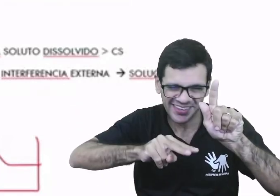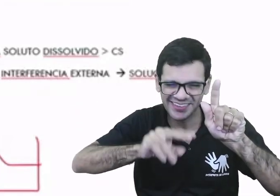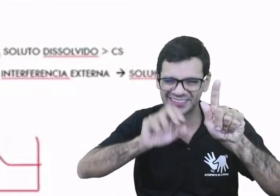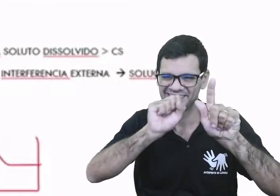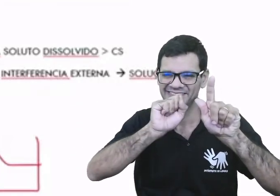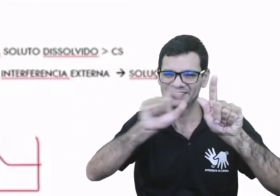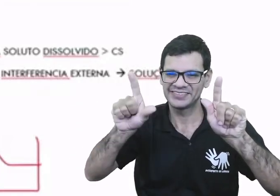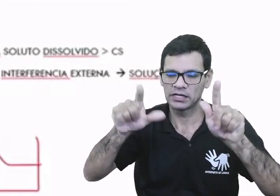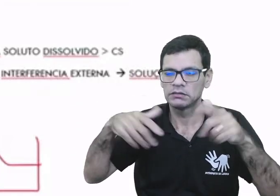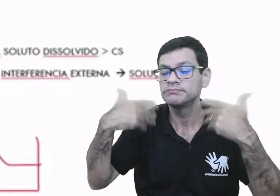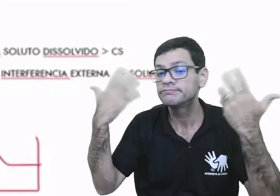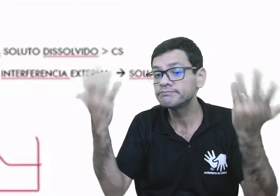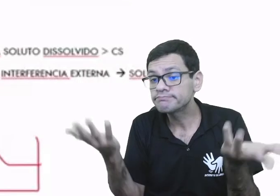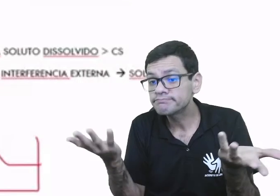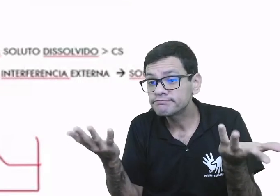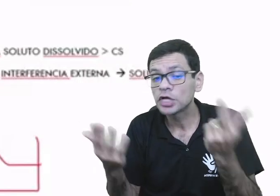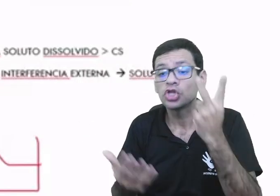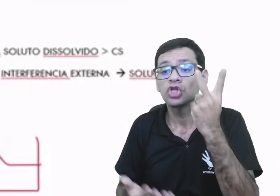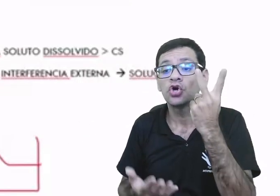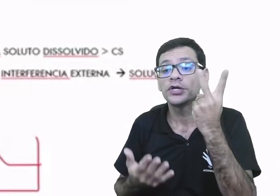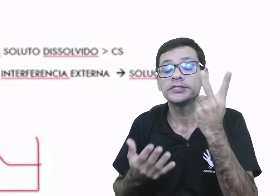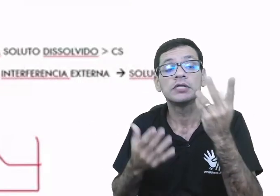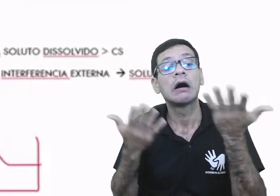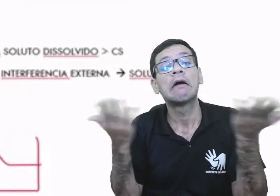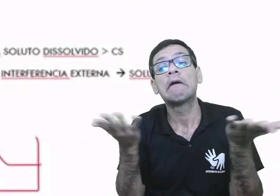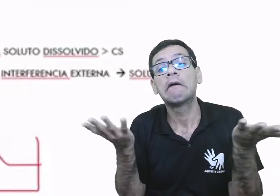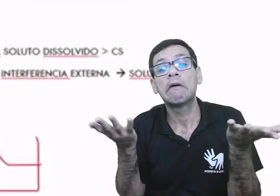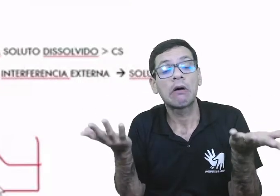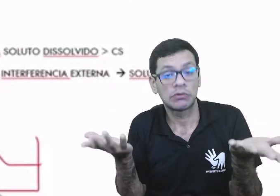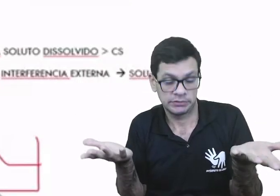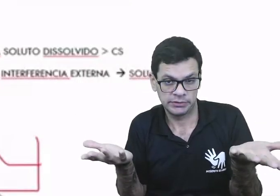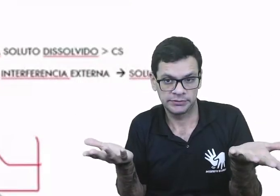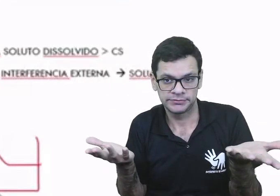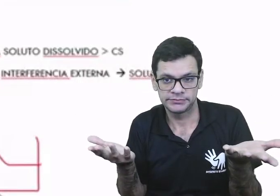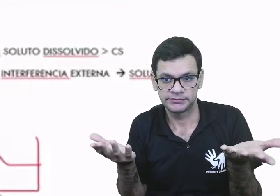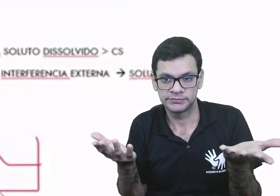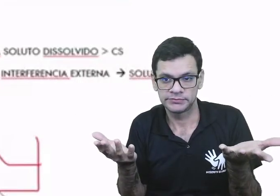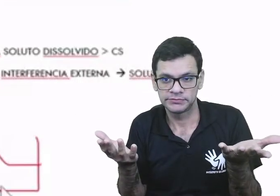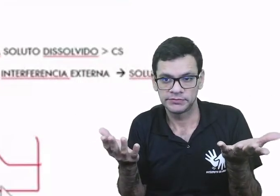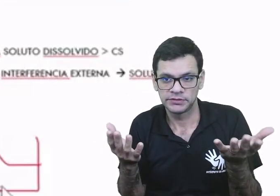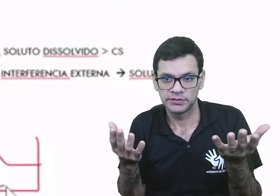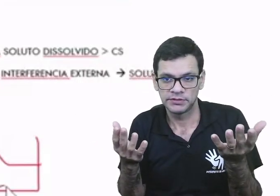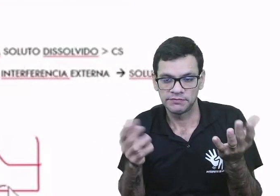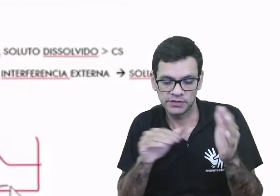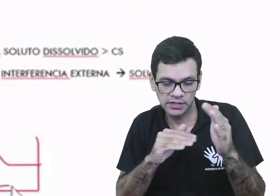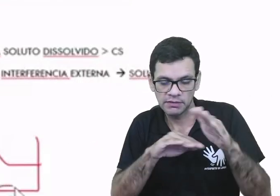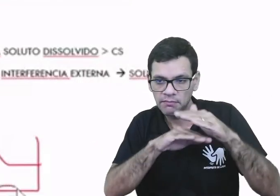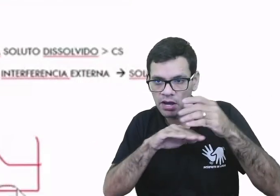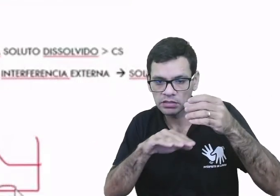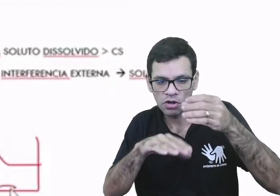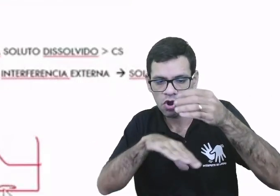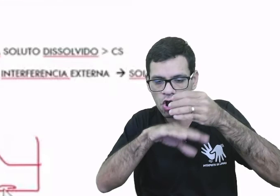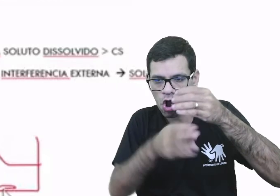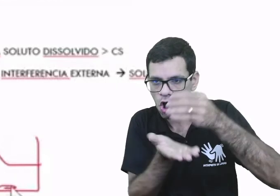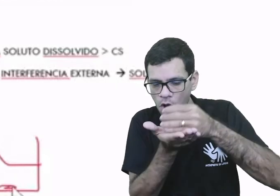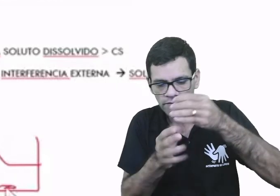onde vai parar os outros 2 gramas? Eles ficam precipitadinhos aqui no fundo,